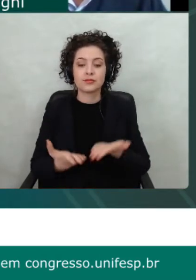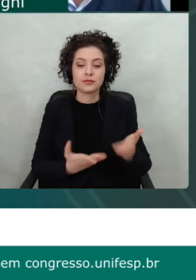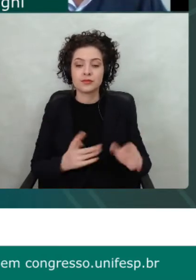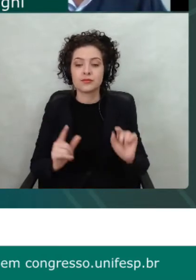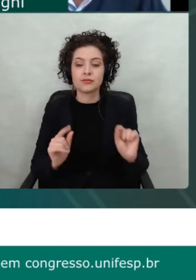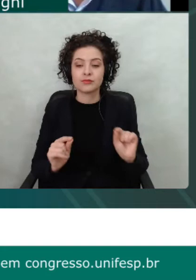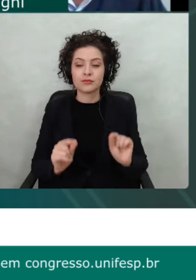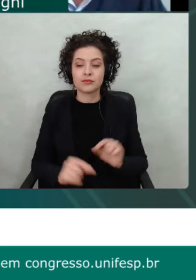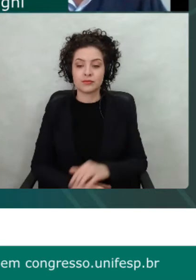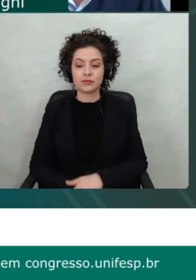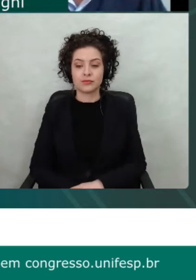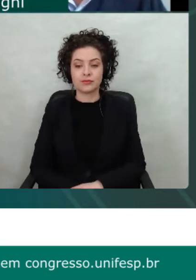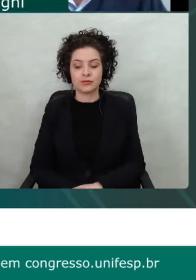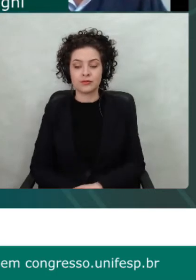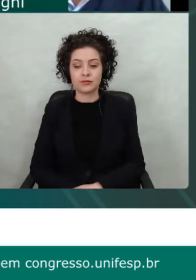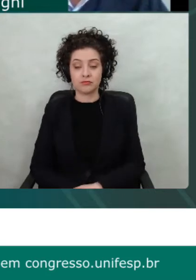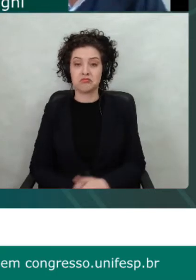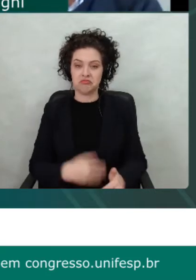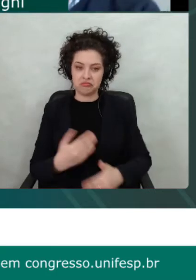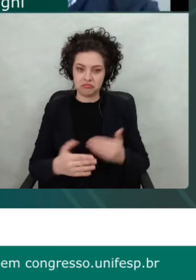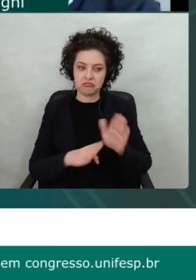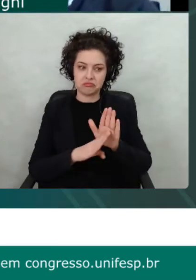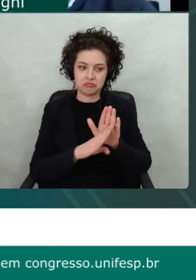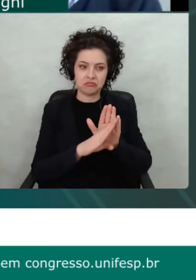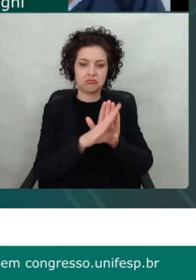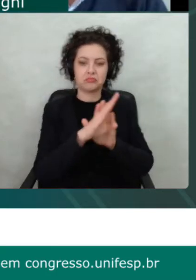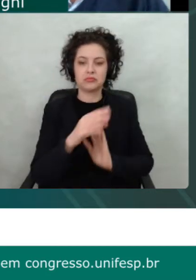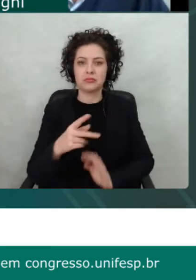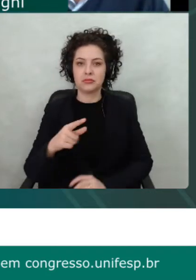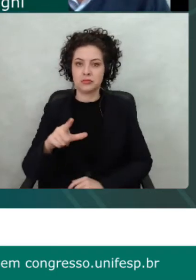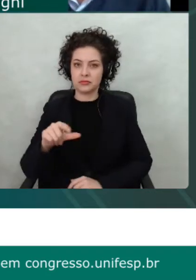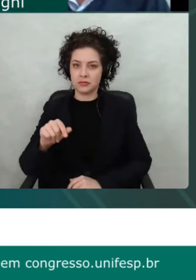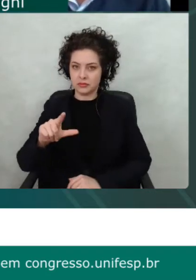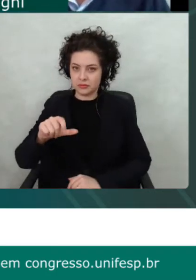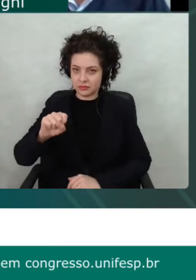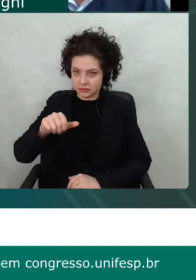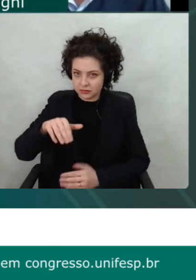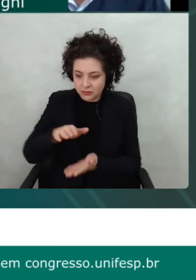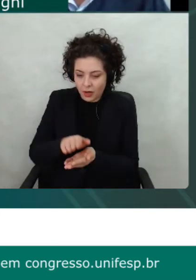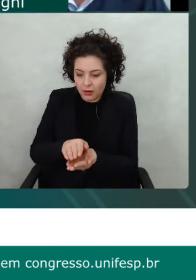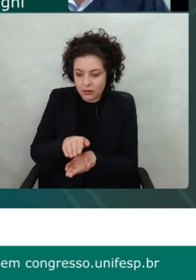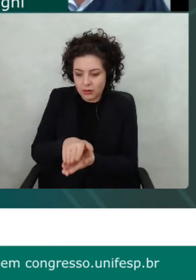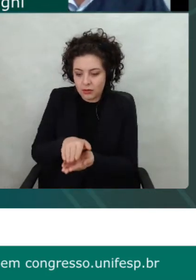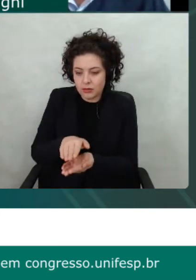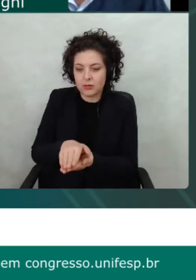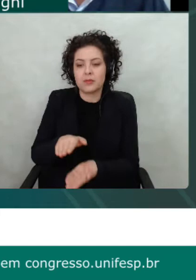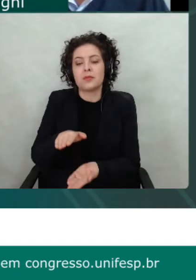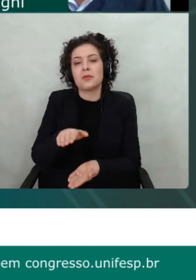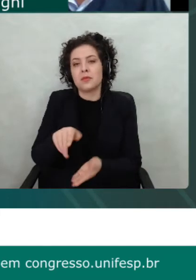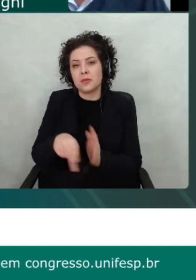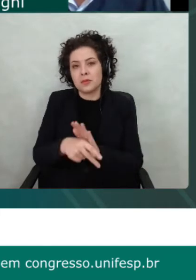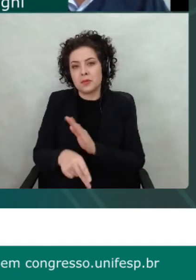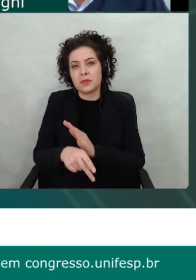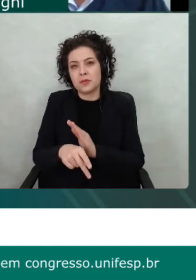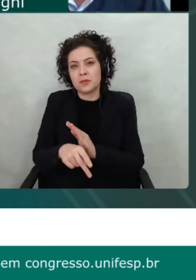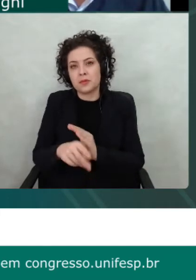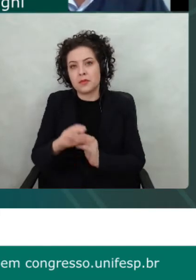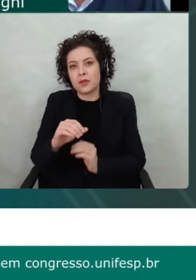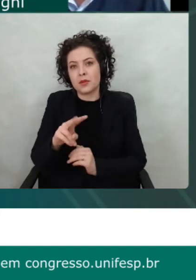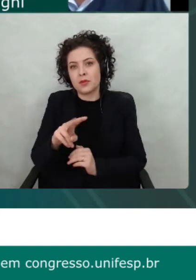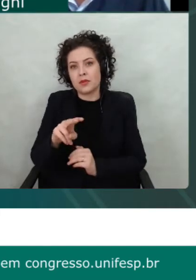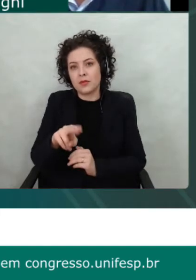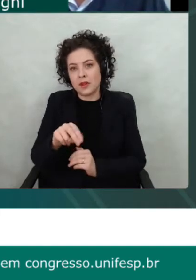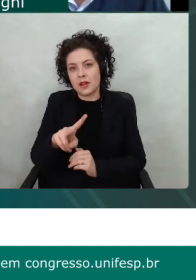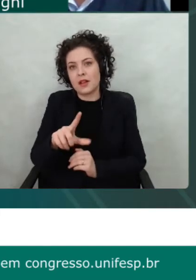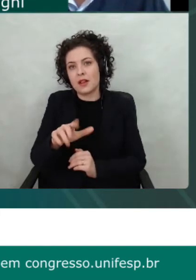bem promissora, né? O plasma dos pacientes, para os pacientes, o plasma de convalescentes, e para isso nós também